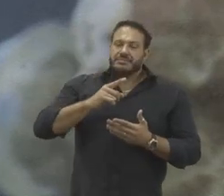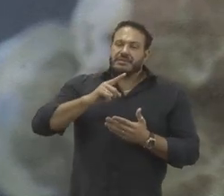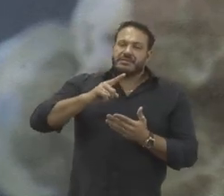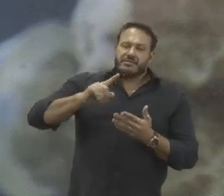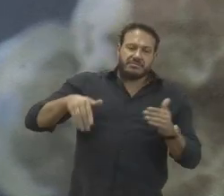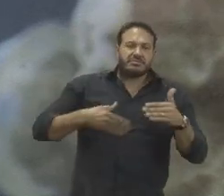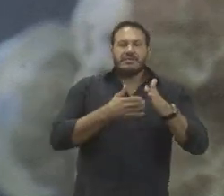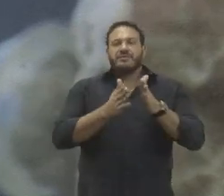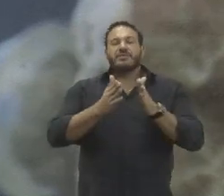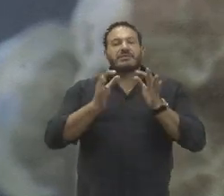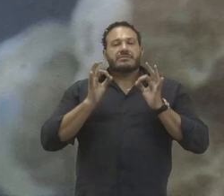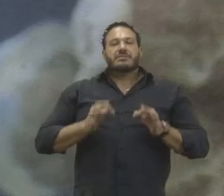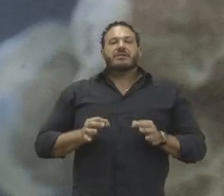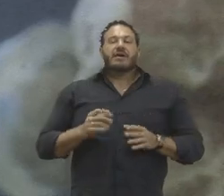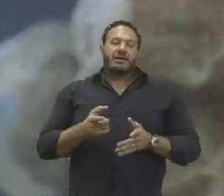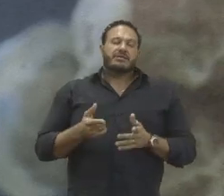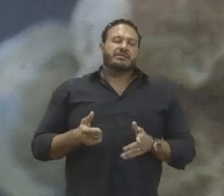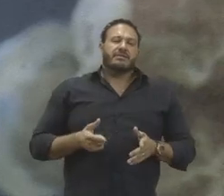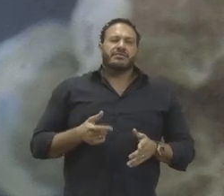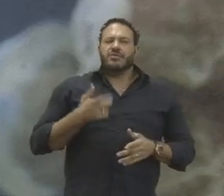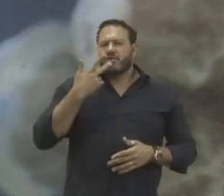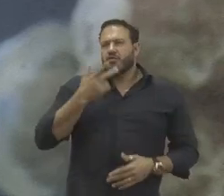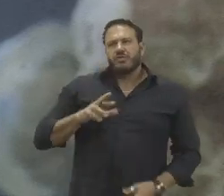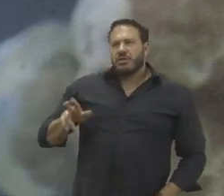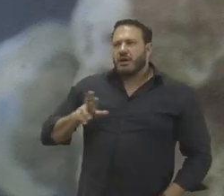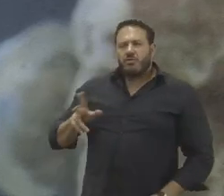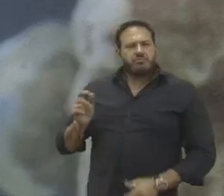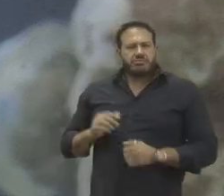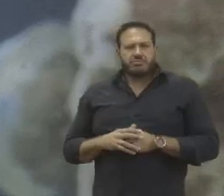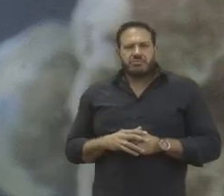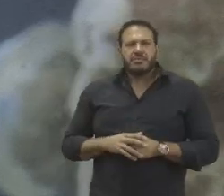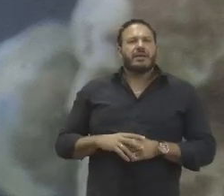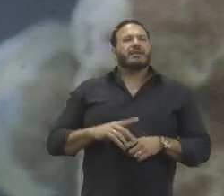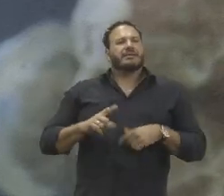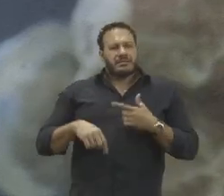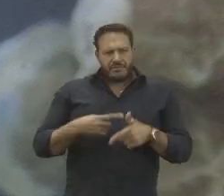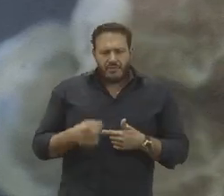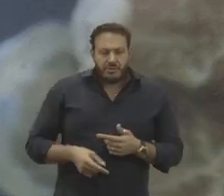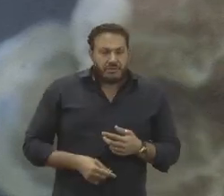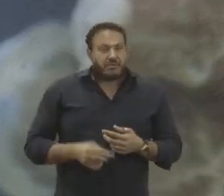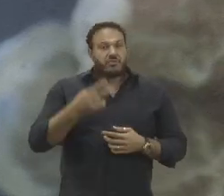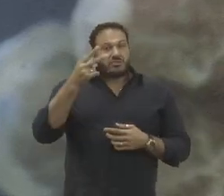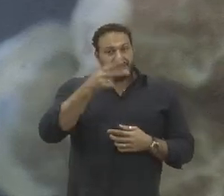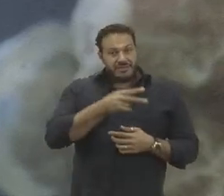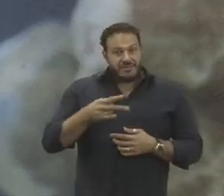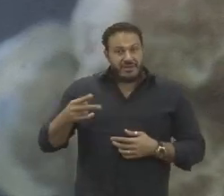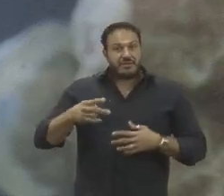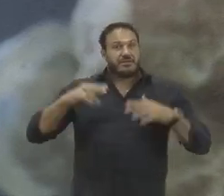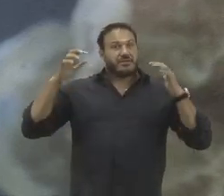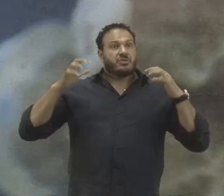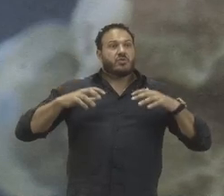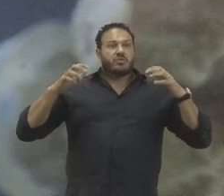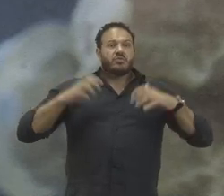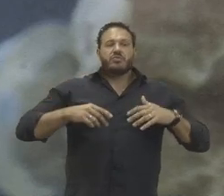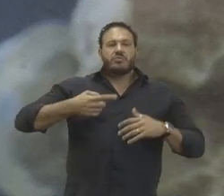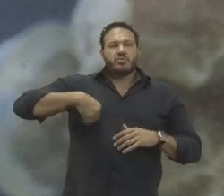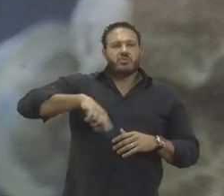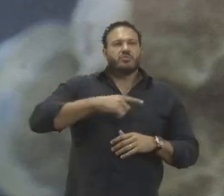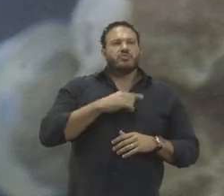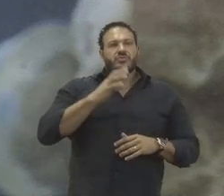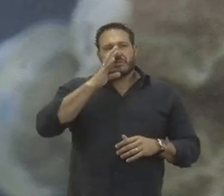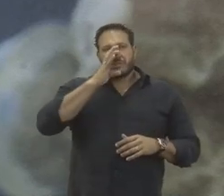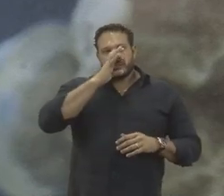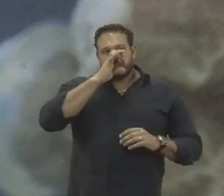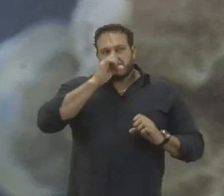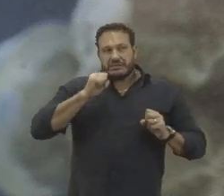vamos seguir viagem aí a tripulação disse não senhor depois de duas semanas de tempestade todo mundo ali luta pela